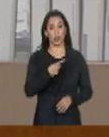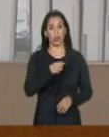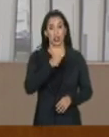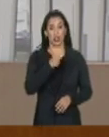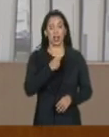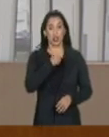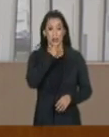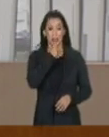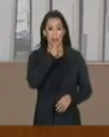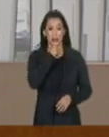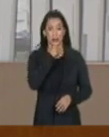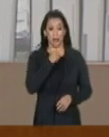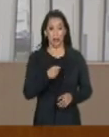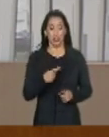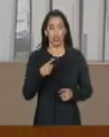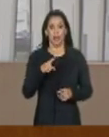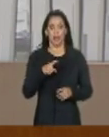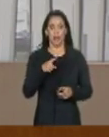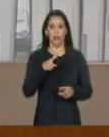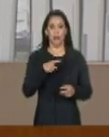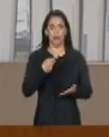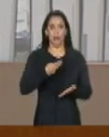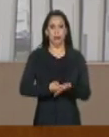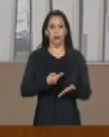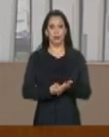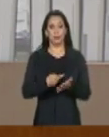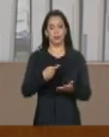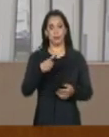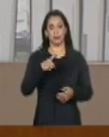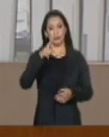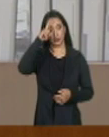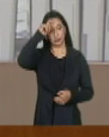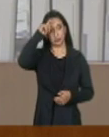a internação. A mais nova ficou 5 meses em tratamento intensivo.